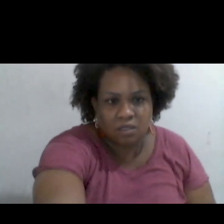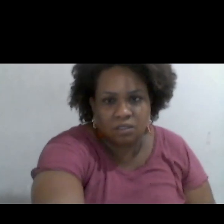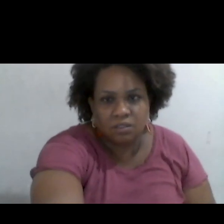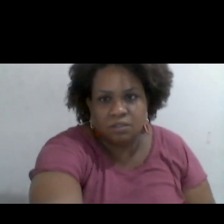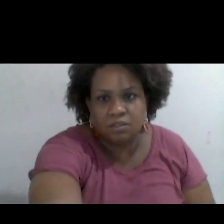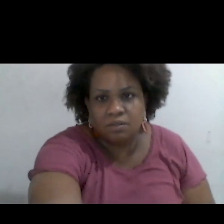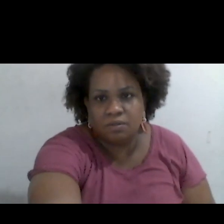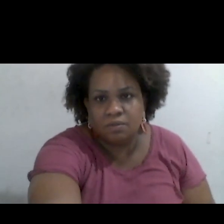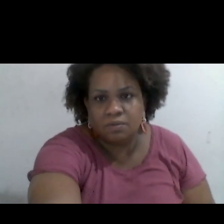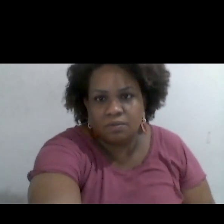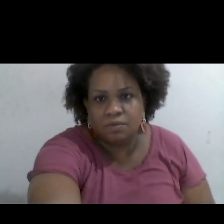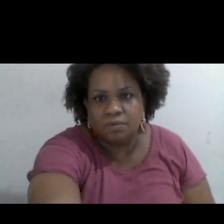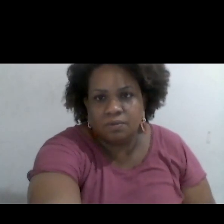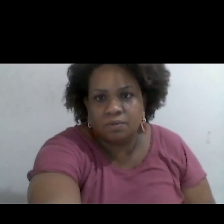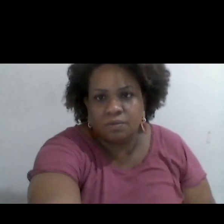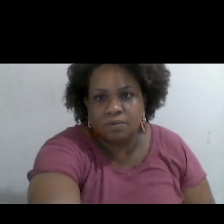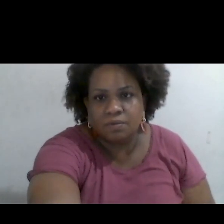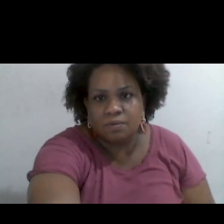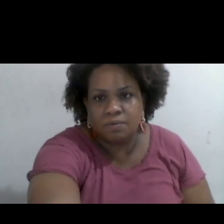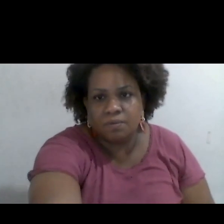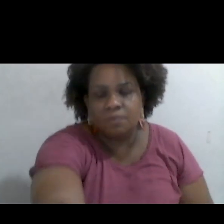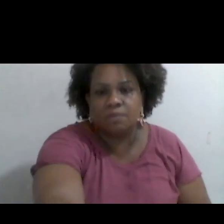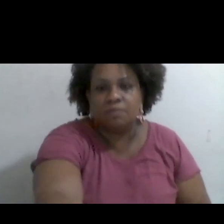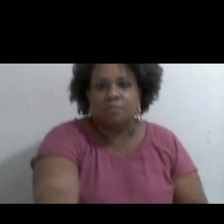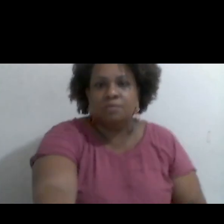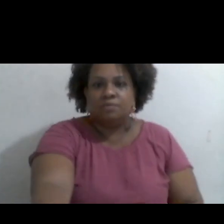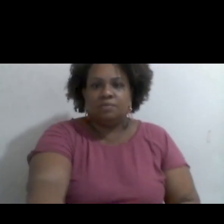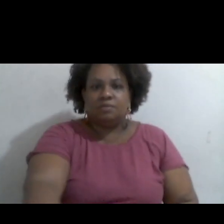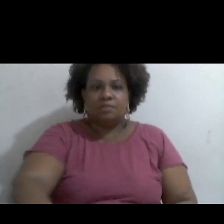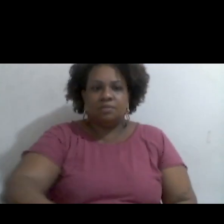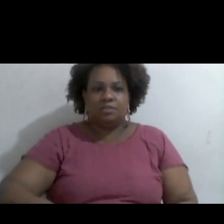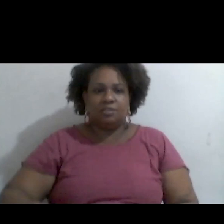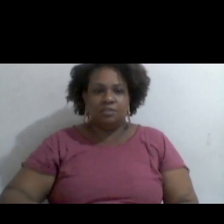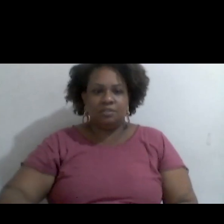Obrigado, Matias. Temos mais uma inscrição no Zoom? Pode mandar.